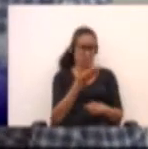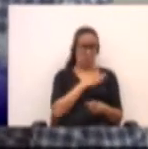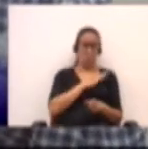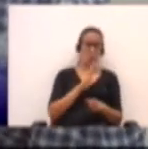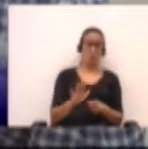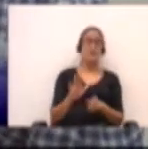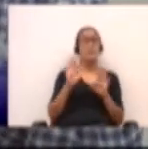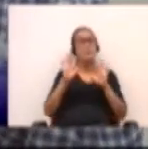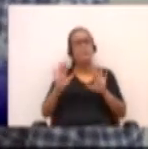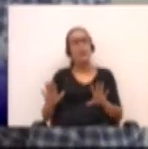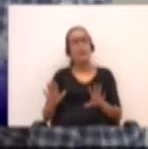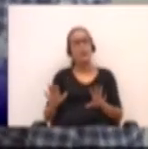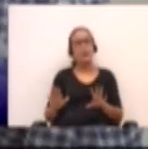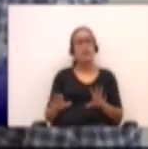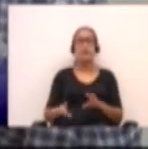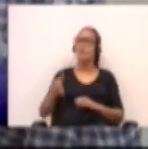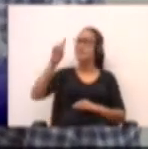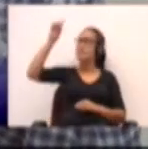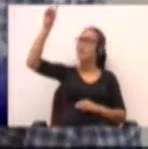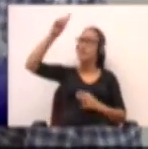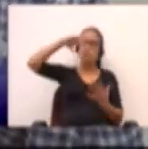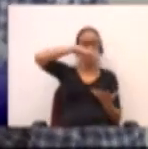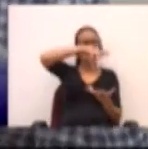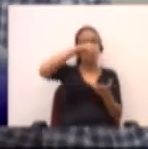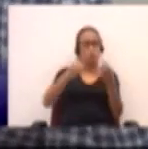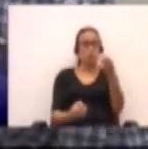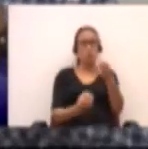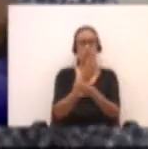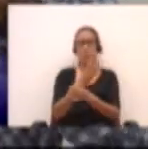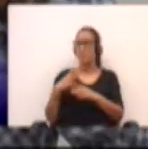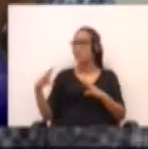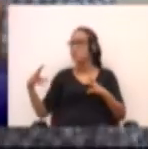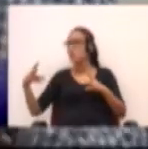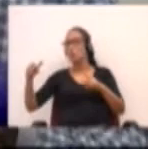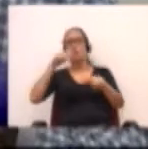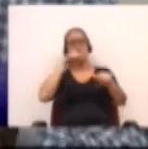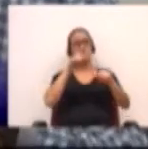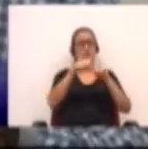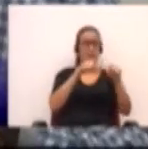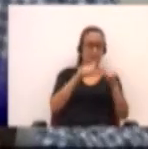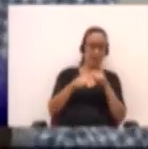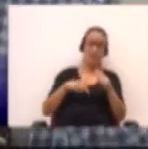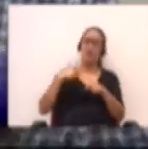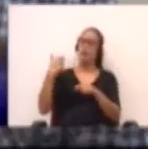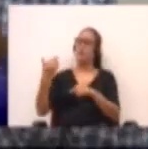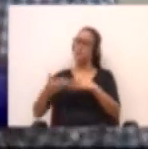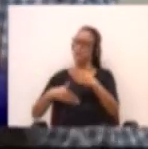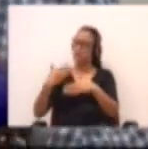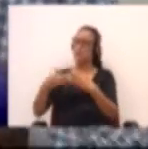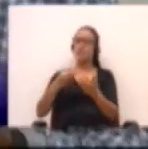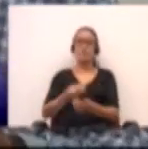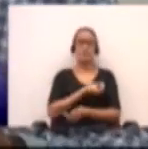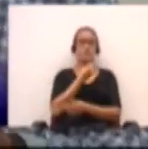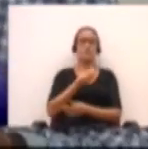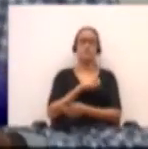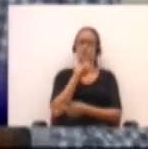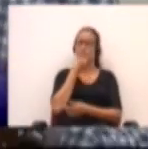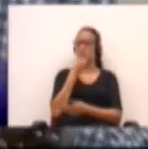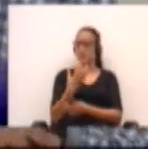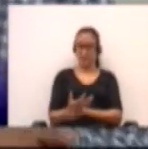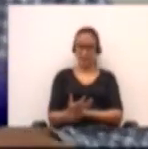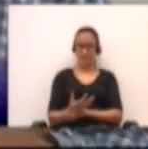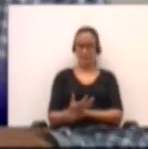todos trabalharem, para todos morarem, para todos produzirem. O porquê que poucos têm e muitos não